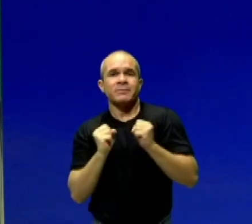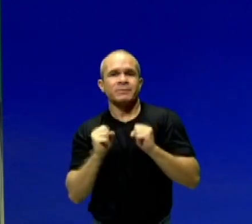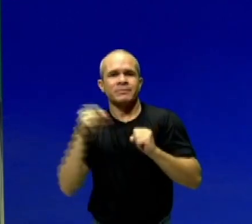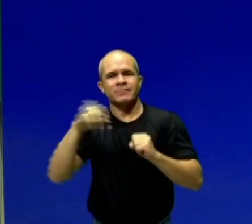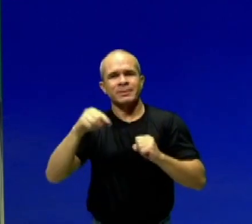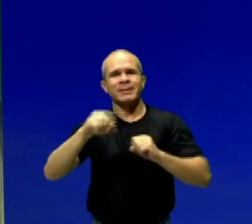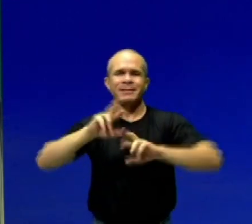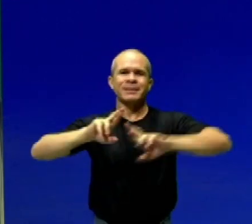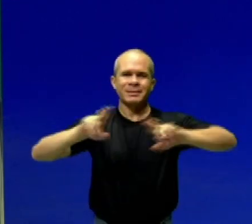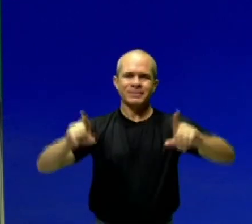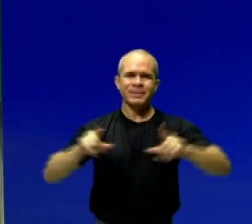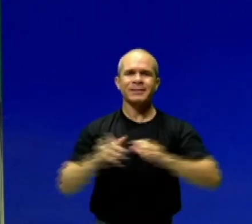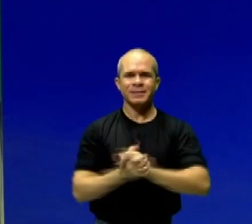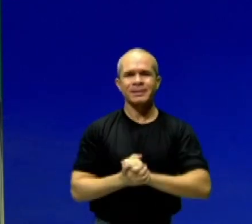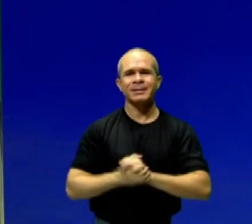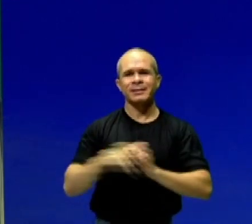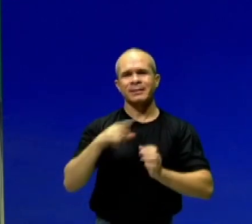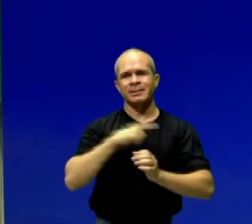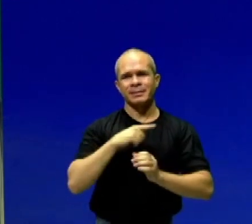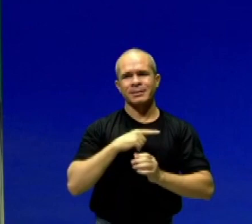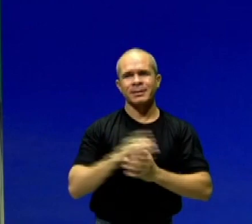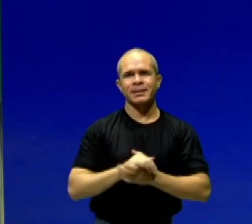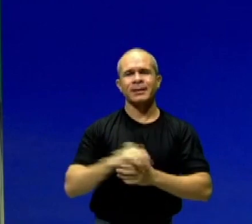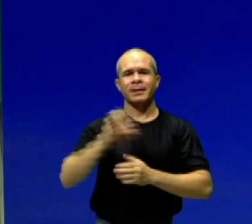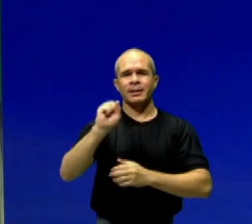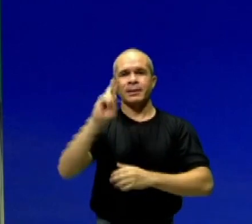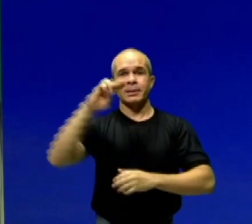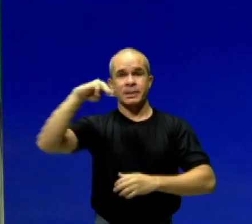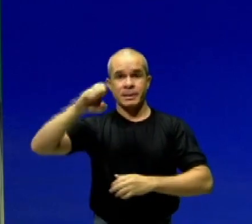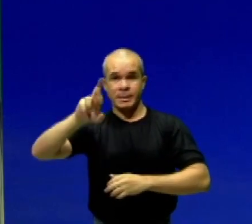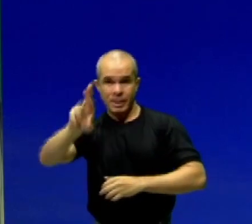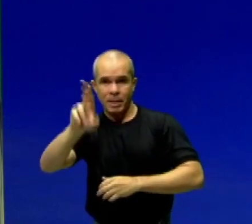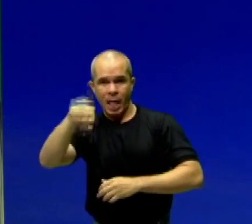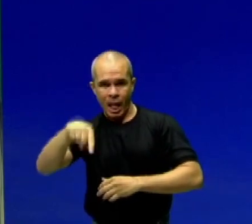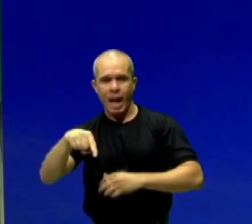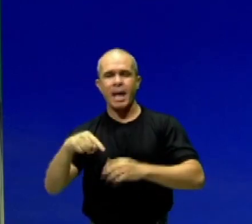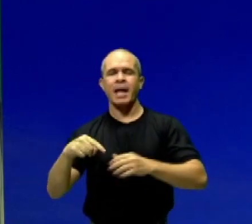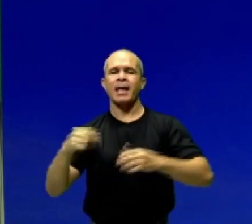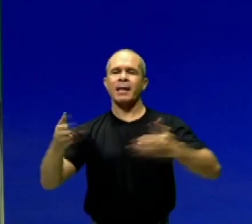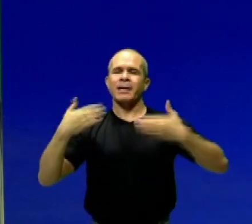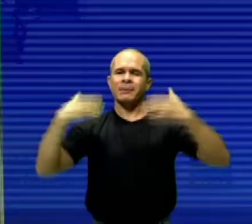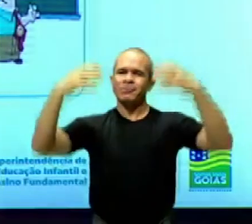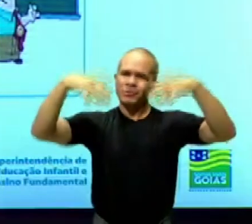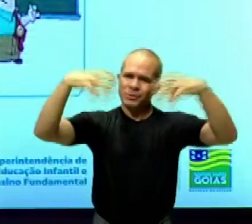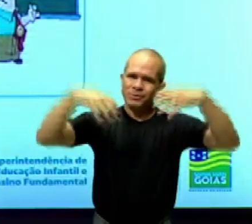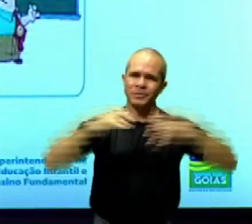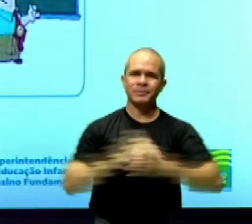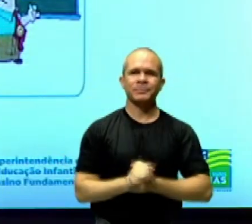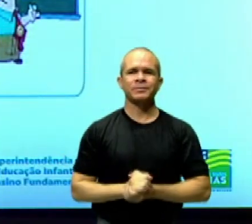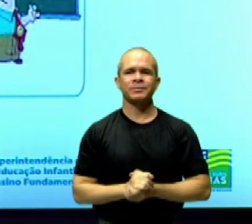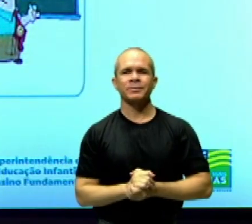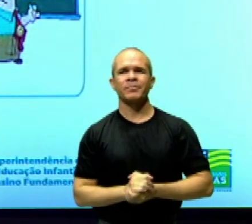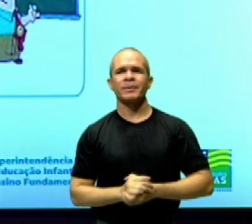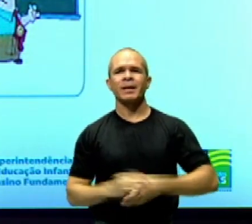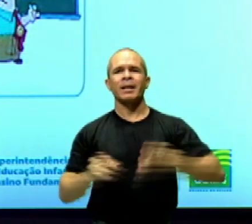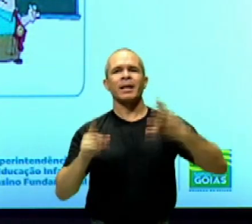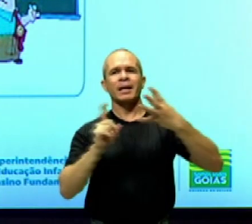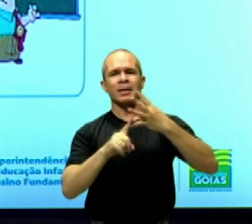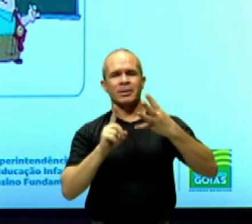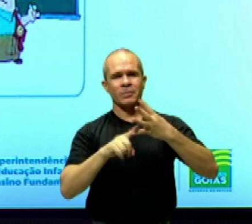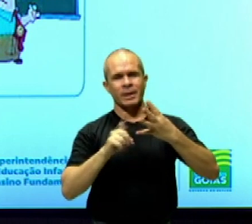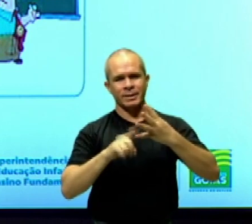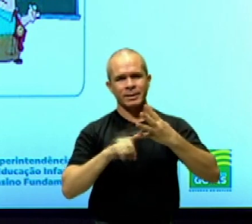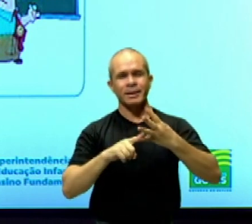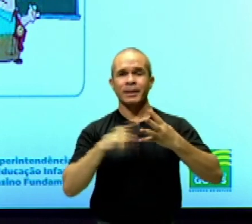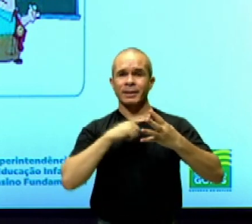rains a lot in the summer. Ok? No verão. Water boils at 100 degrees Celsius. Então,